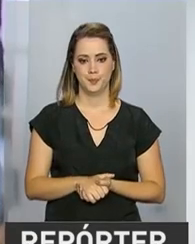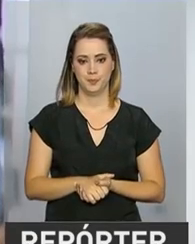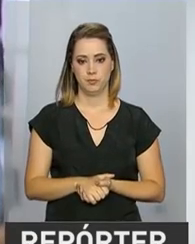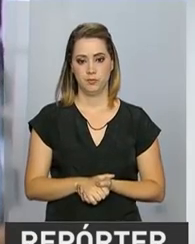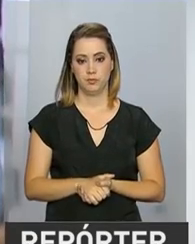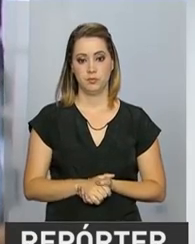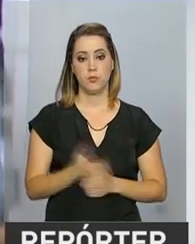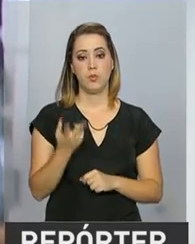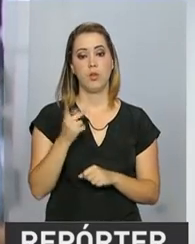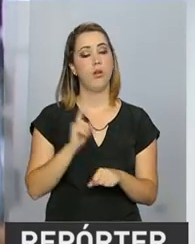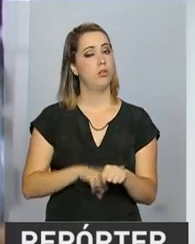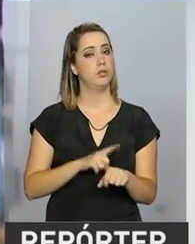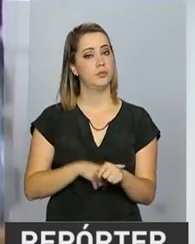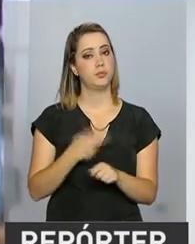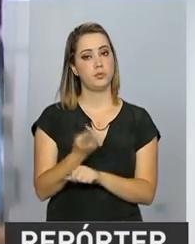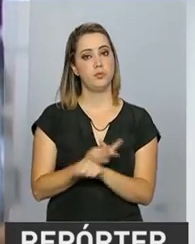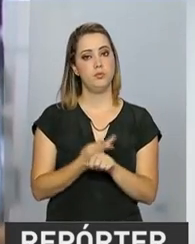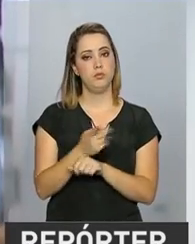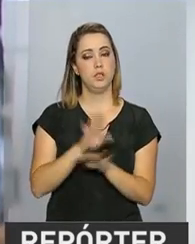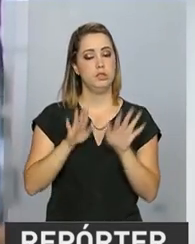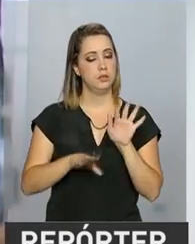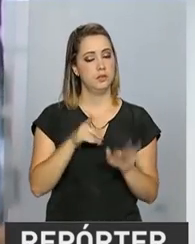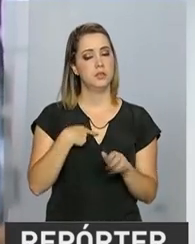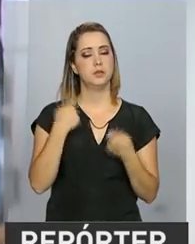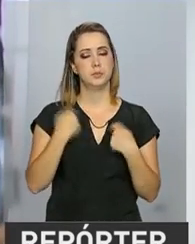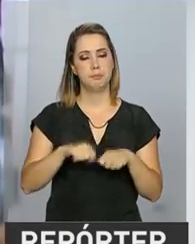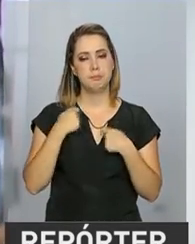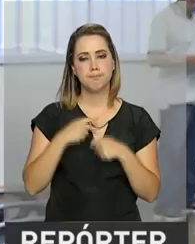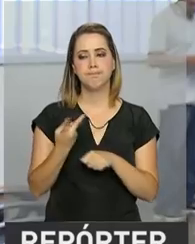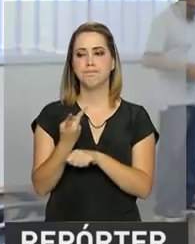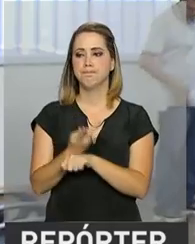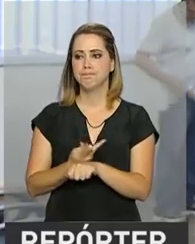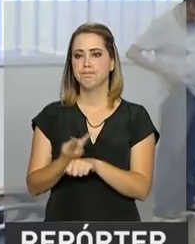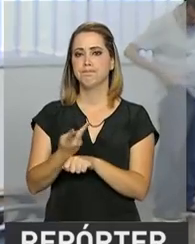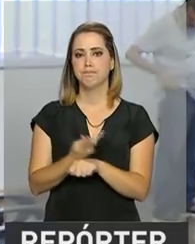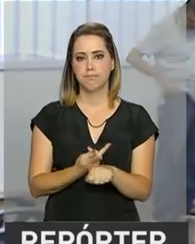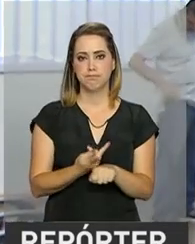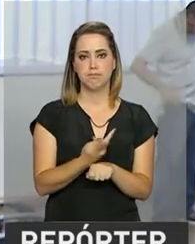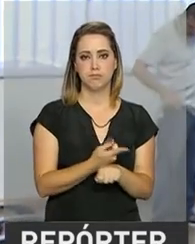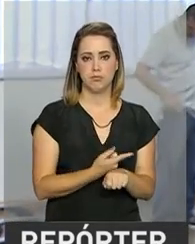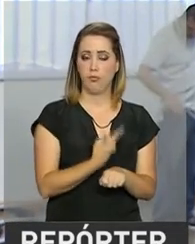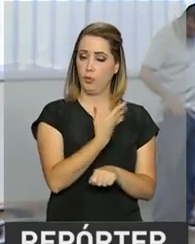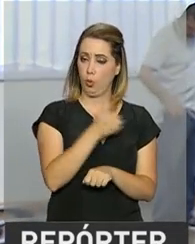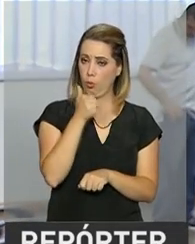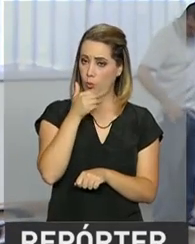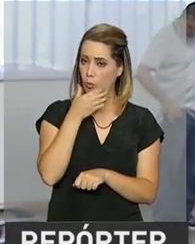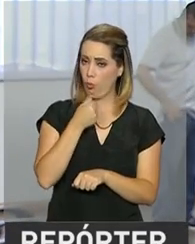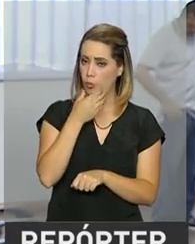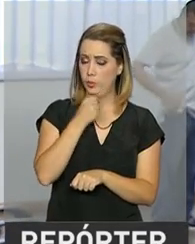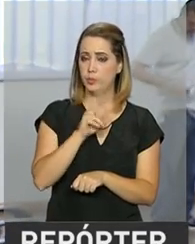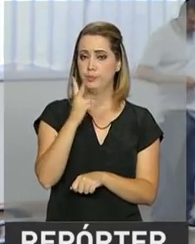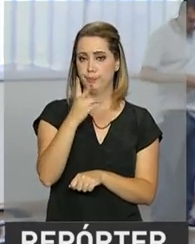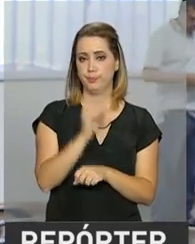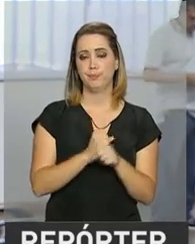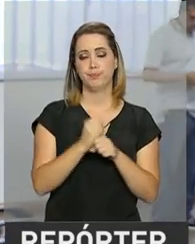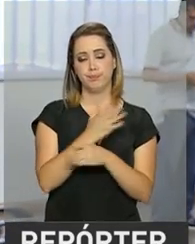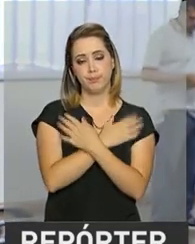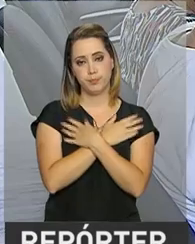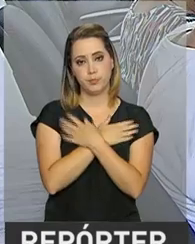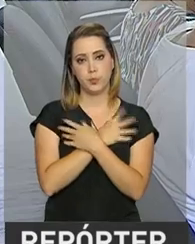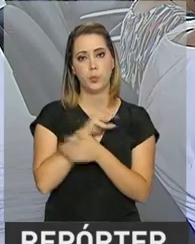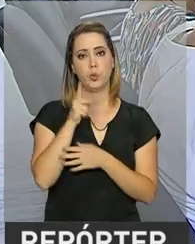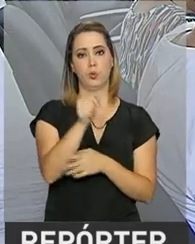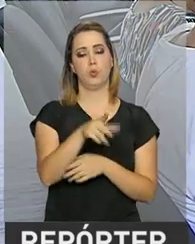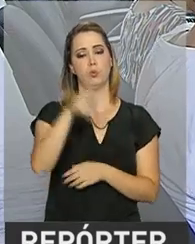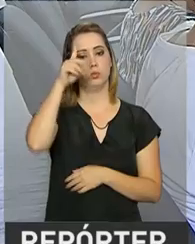Na hora de procurar emprego, às vezes é preciso persistência. Sebastião, desempregado há 2 anos, vai todos os dias